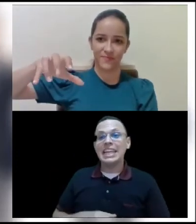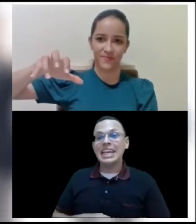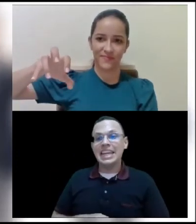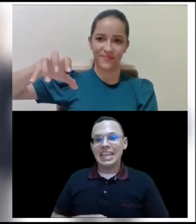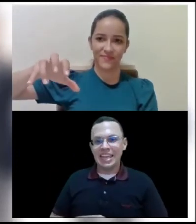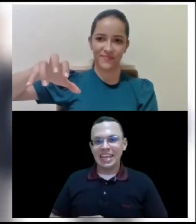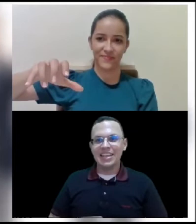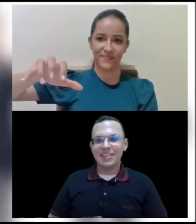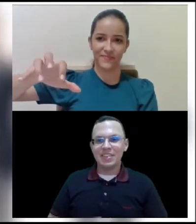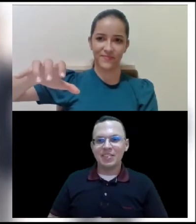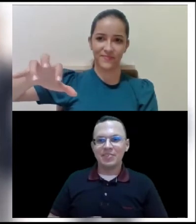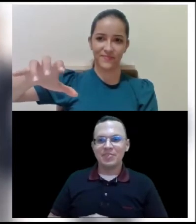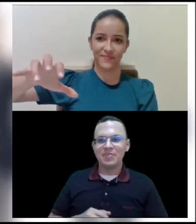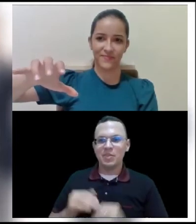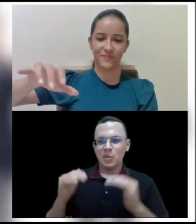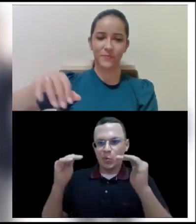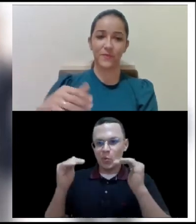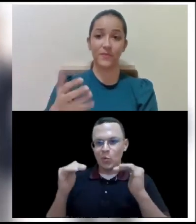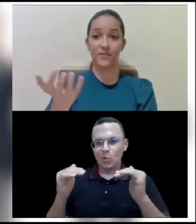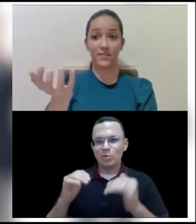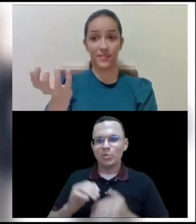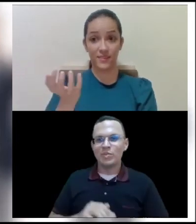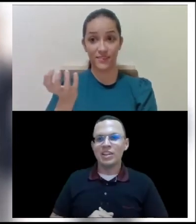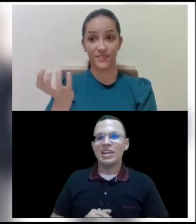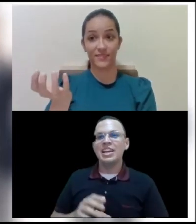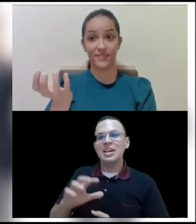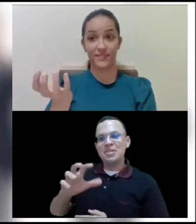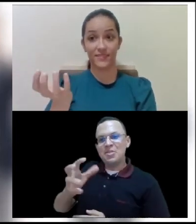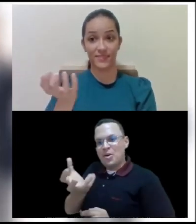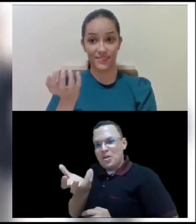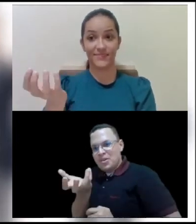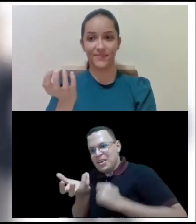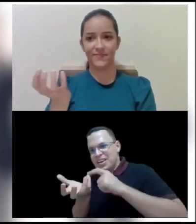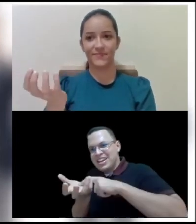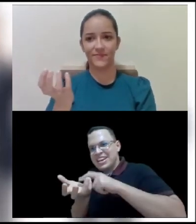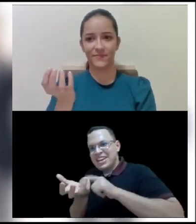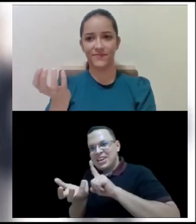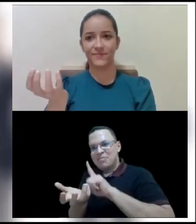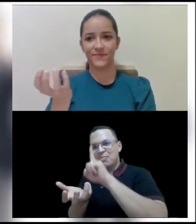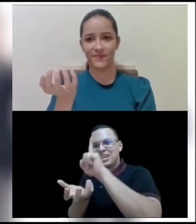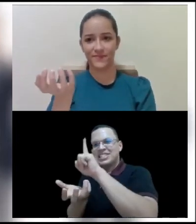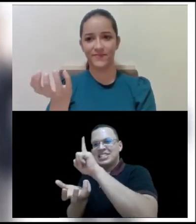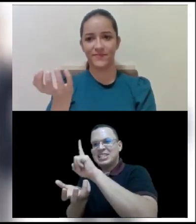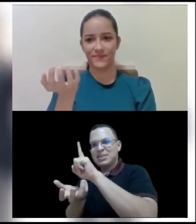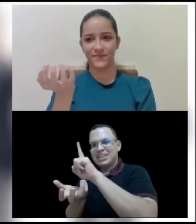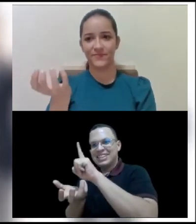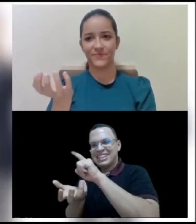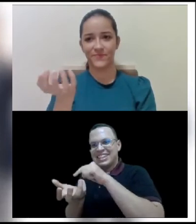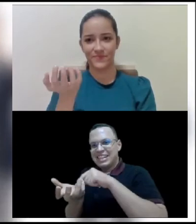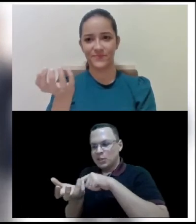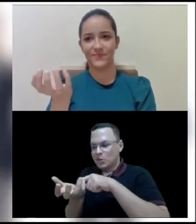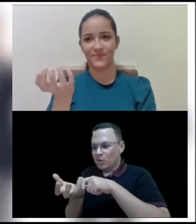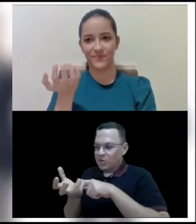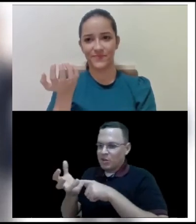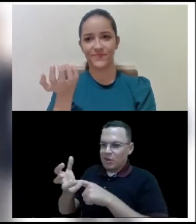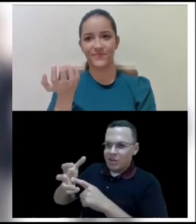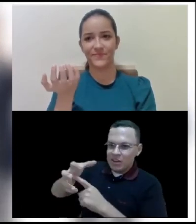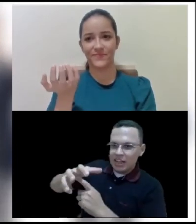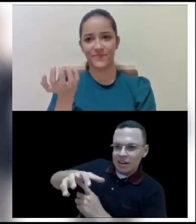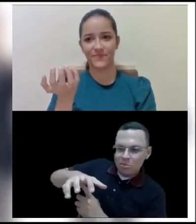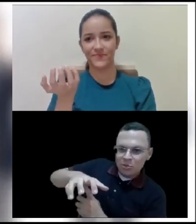Agora, querer o outro, ó, para cima. Então,